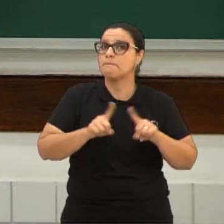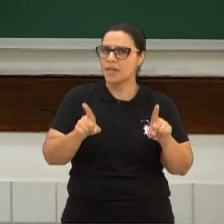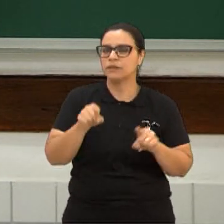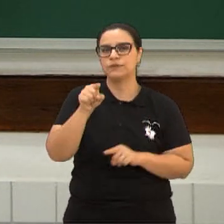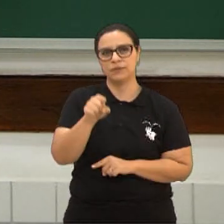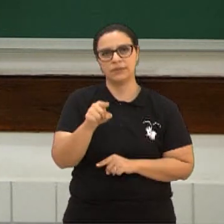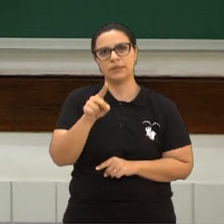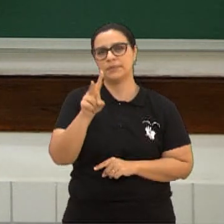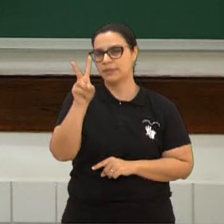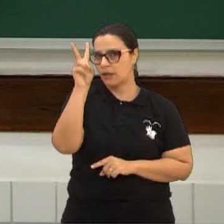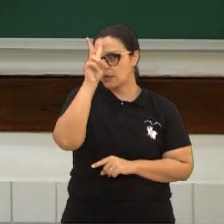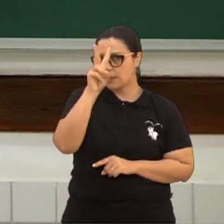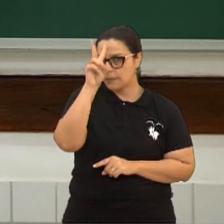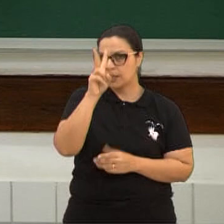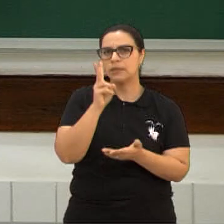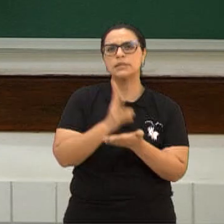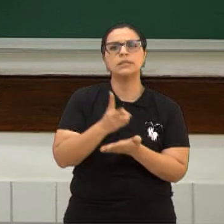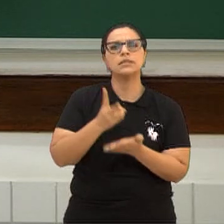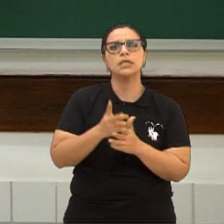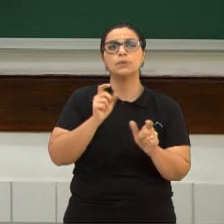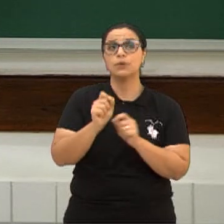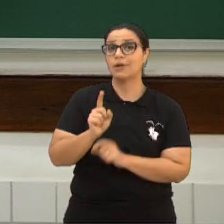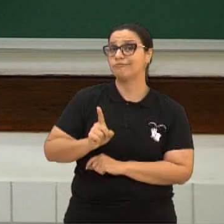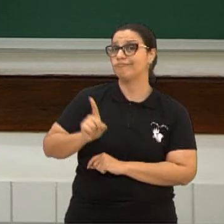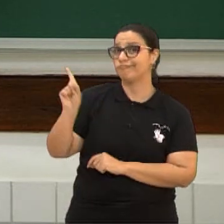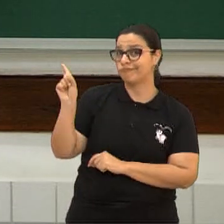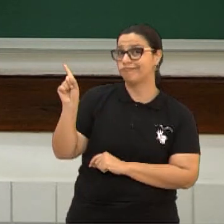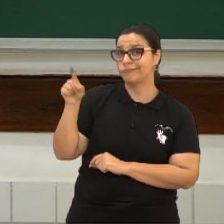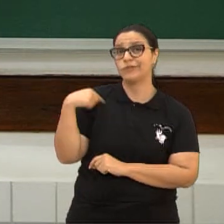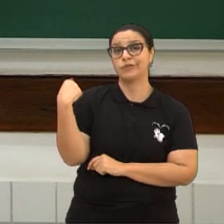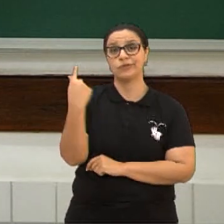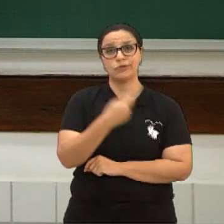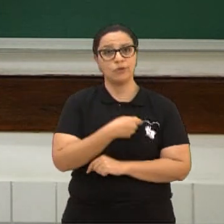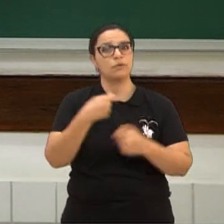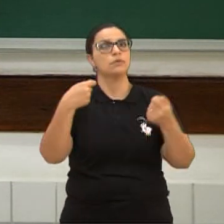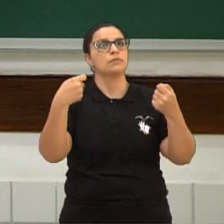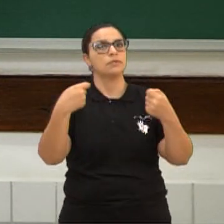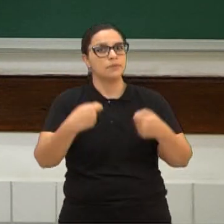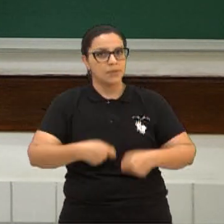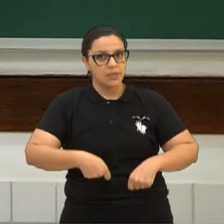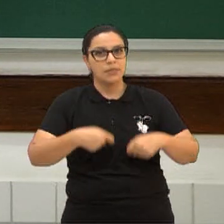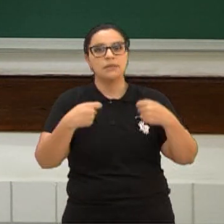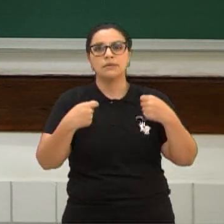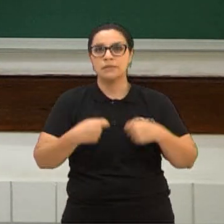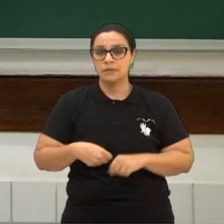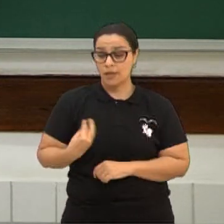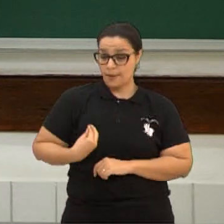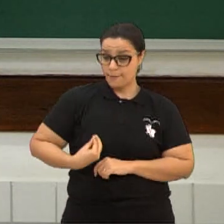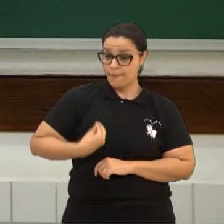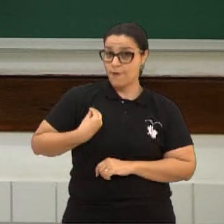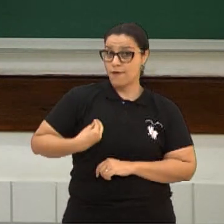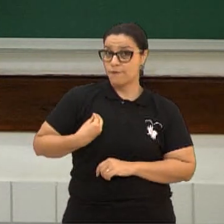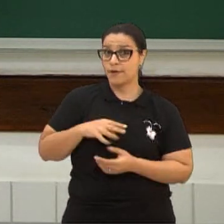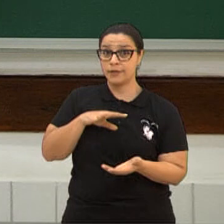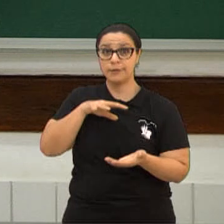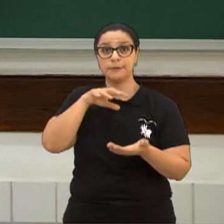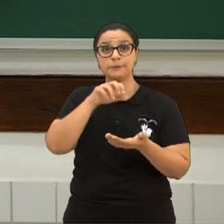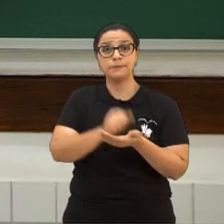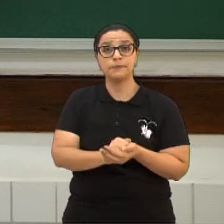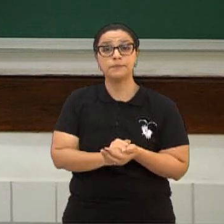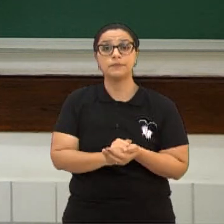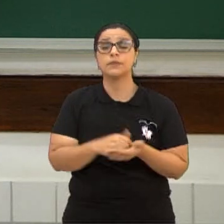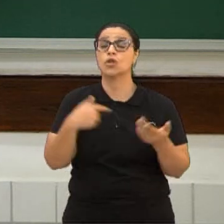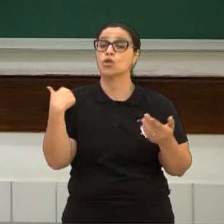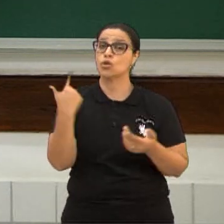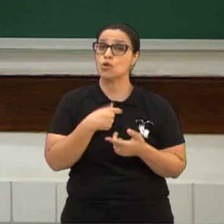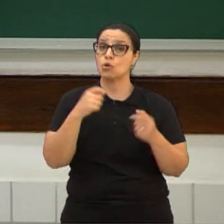você sempre tem que lembrar que nós temos que fazer a nossa presença. Você pode optar, ou